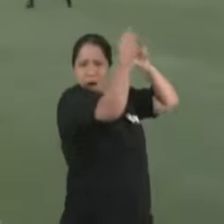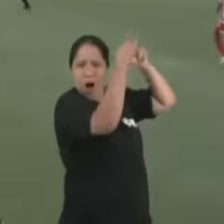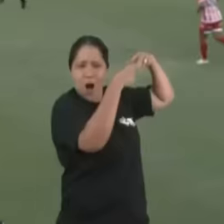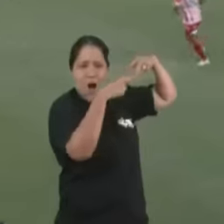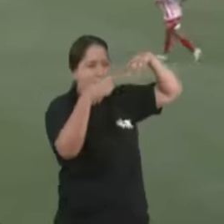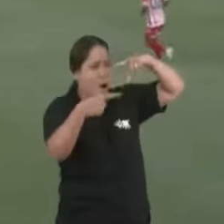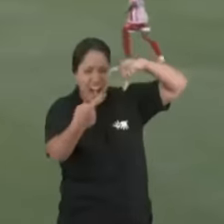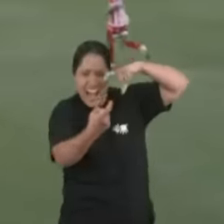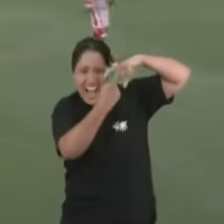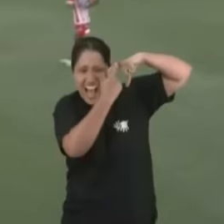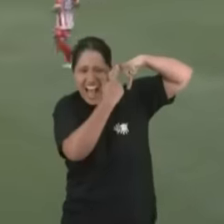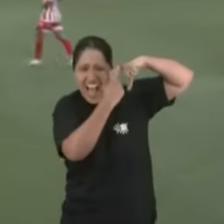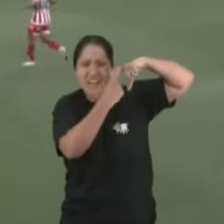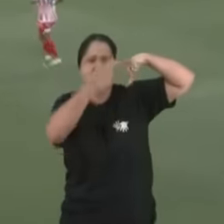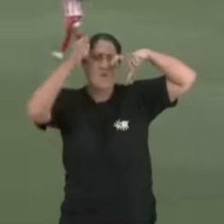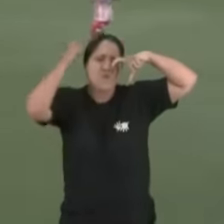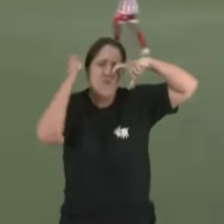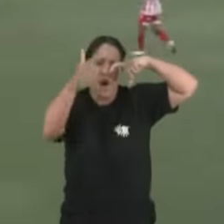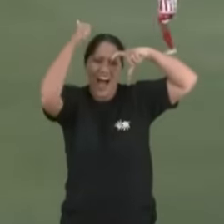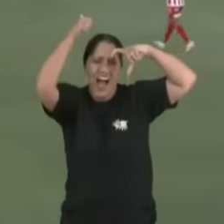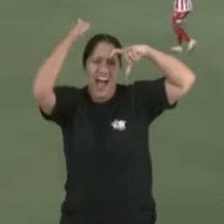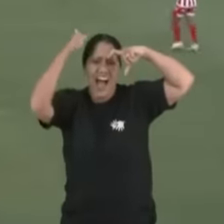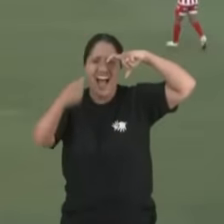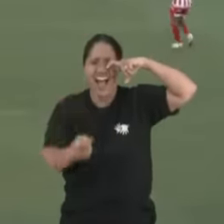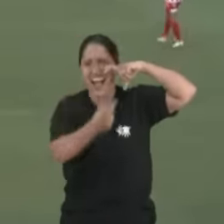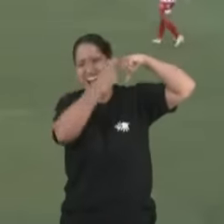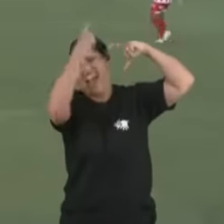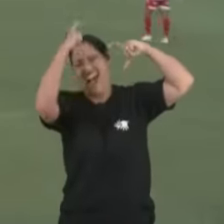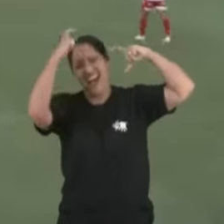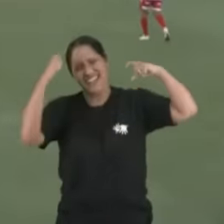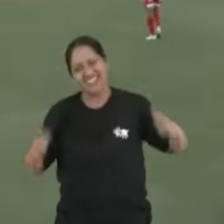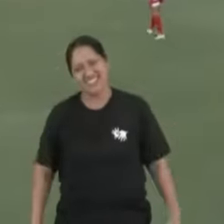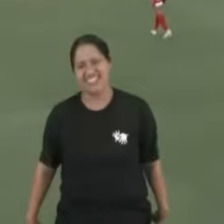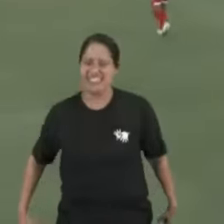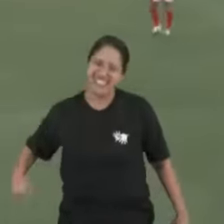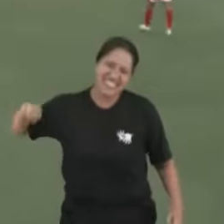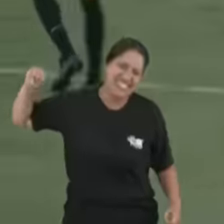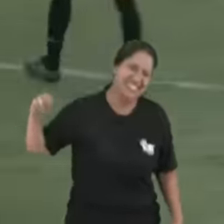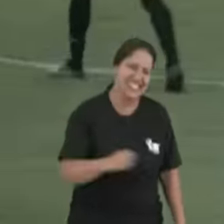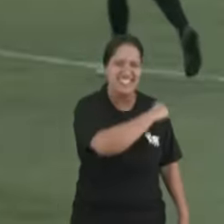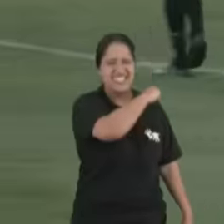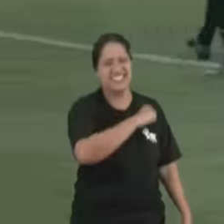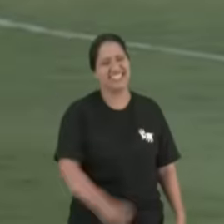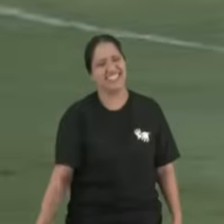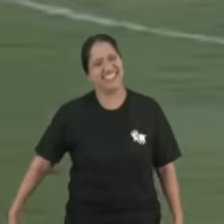a bola explode no travessão do Bruno Pianissola.